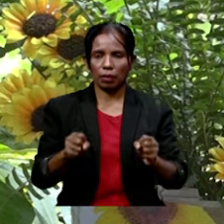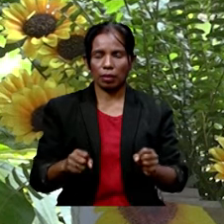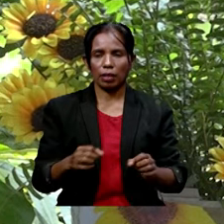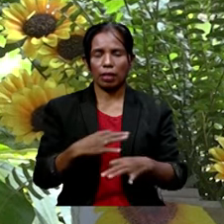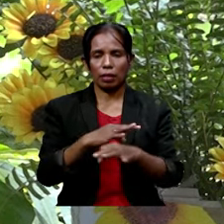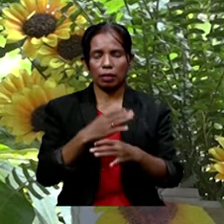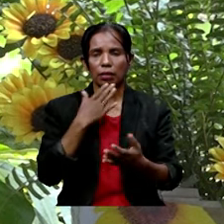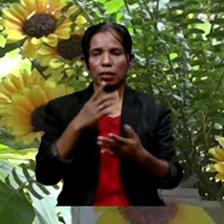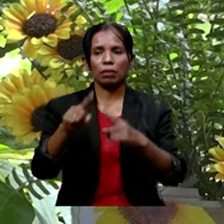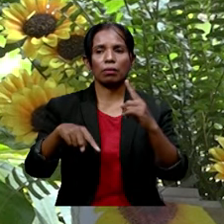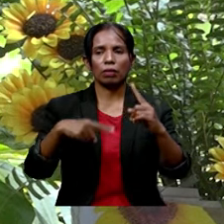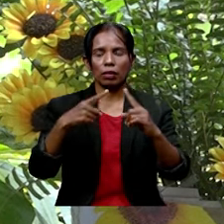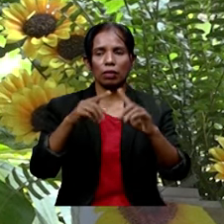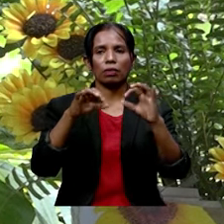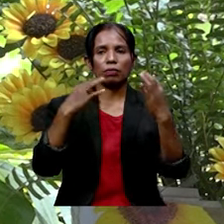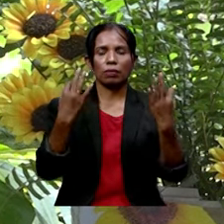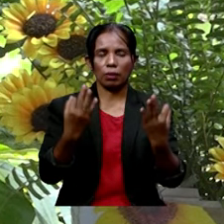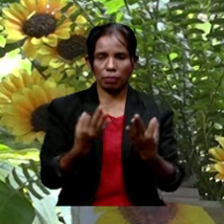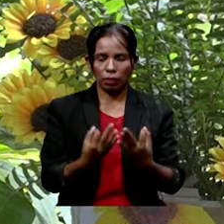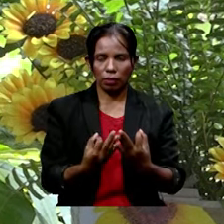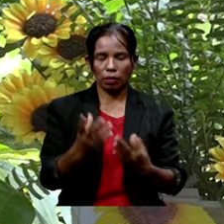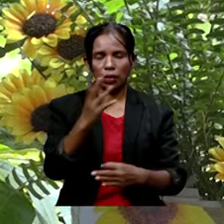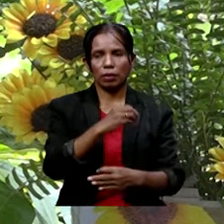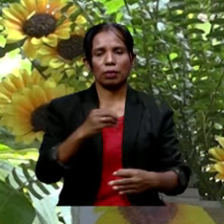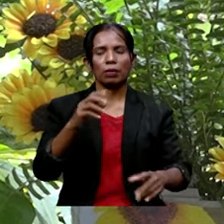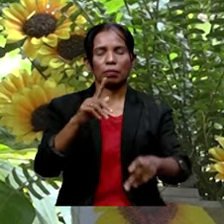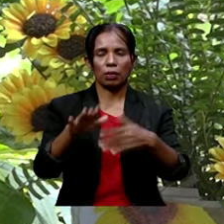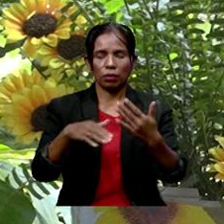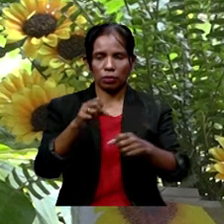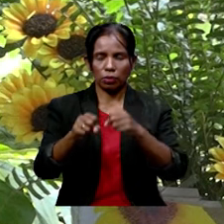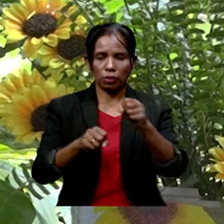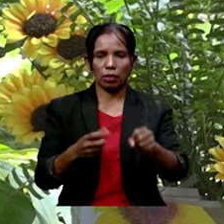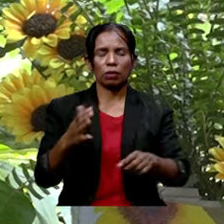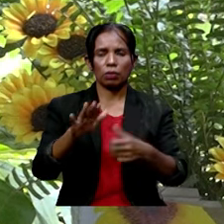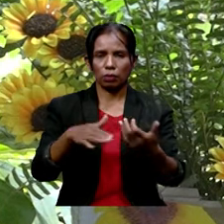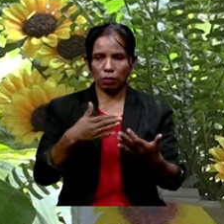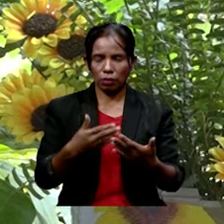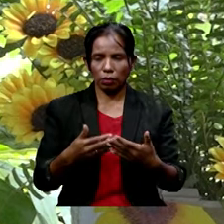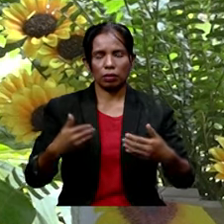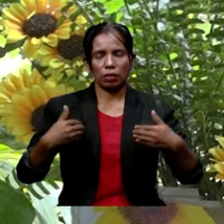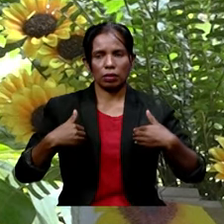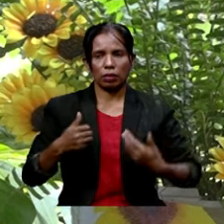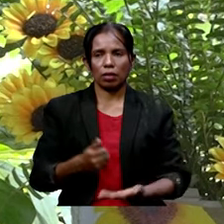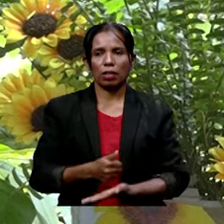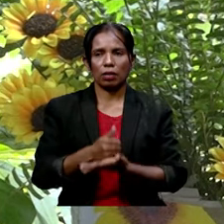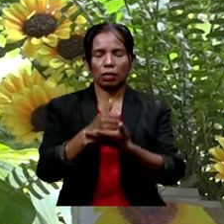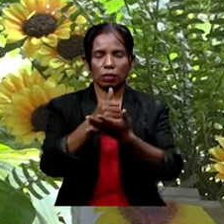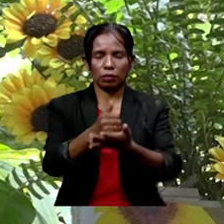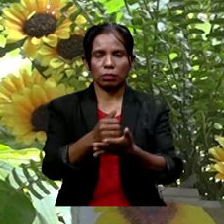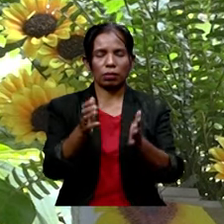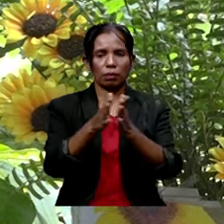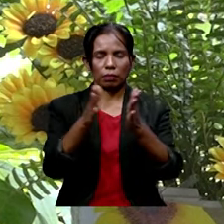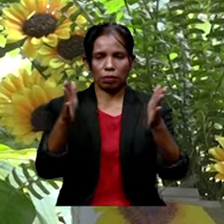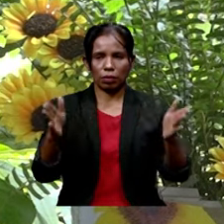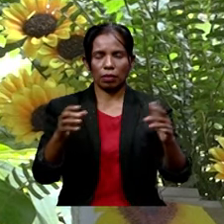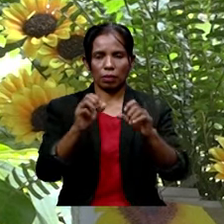huang hira familia no comunidade, sociedade, será iha apoio máximo, apoio bot,